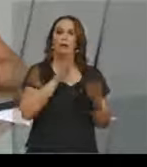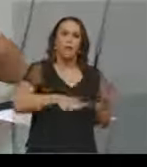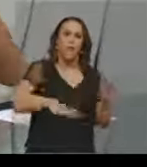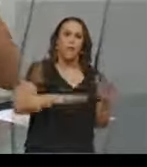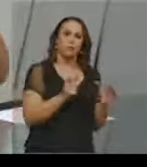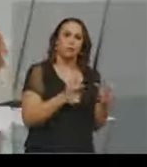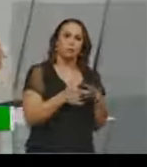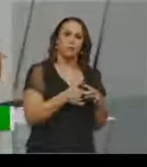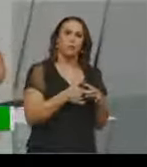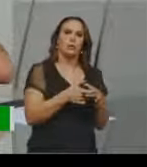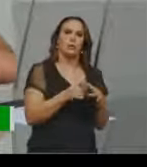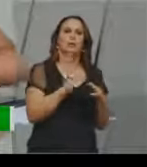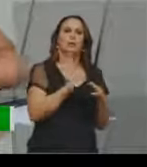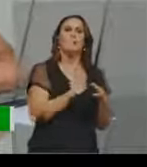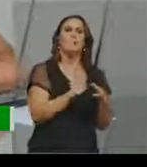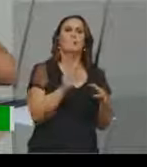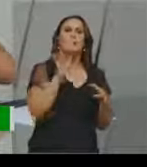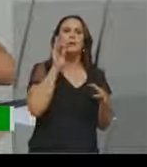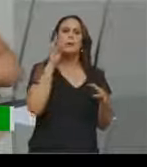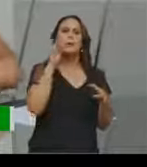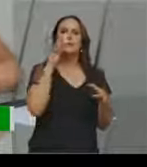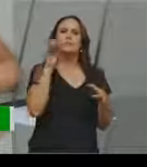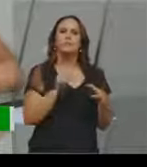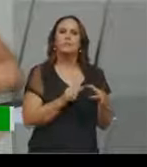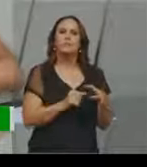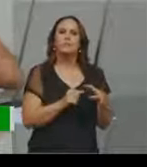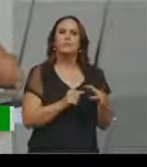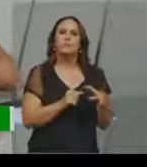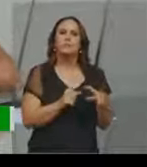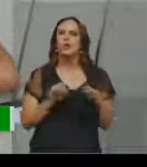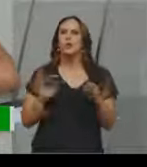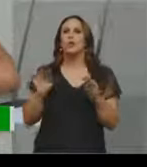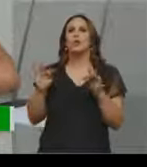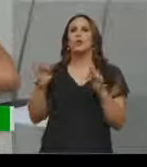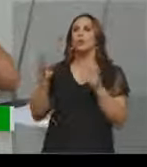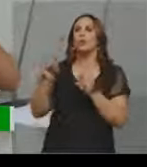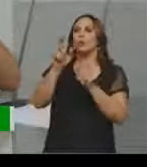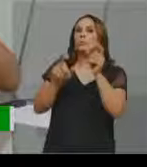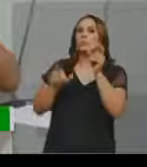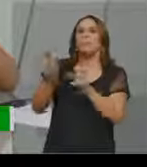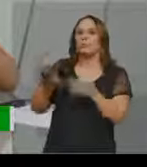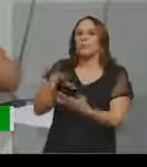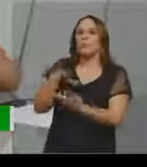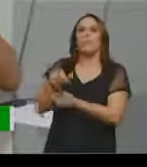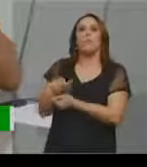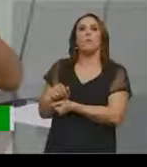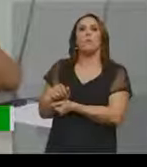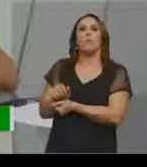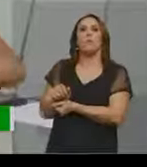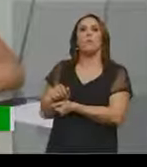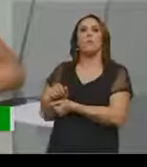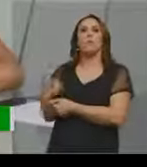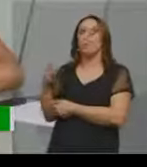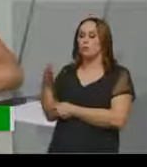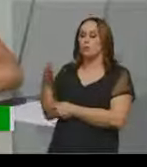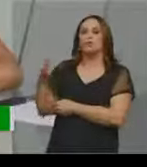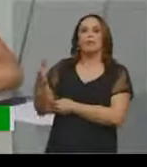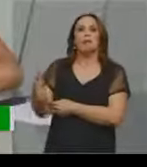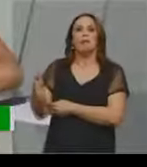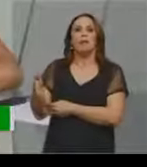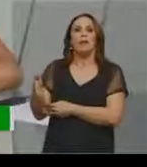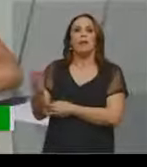mundo chegar e comprar seu saquinho de arroz, por exemplo, no supermercado? Ou ter ali leite suficiente para atender uma demanda